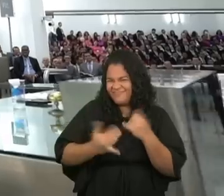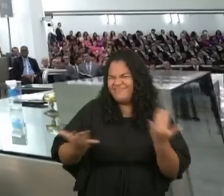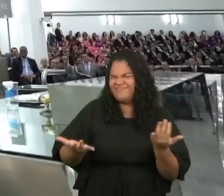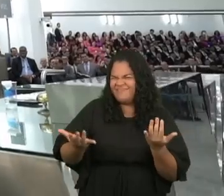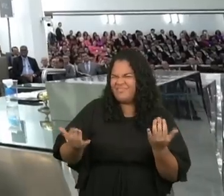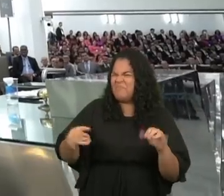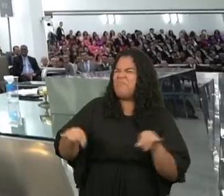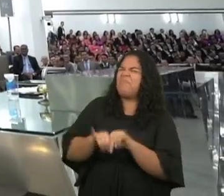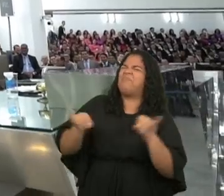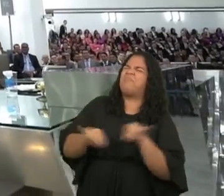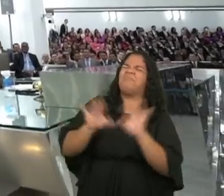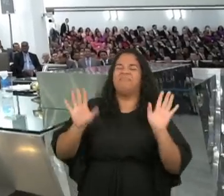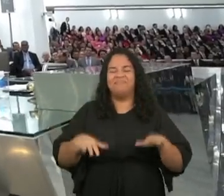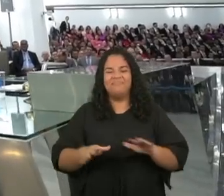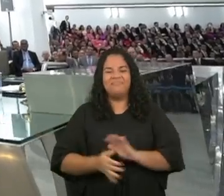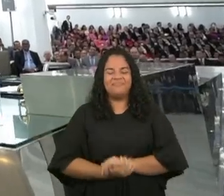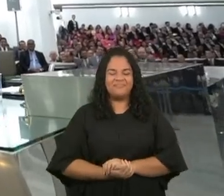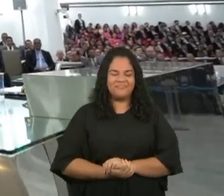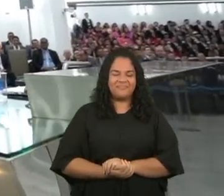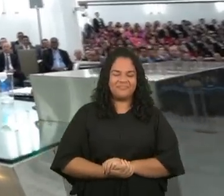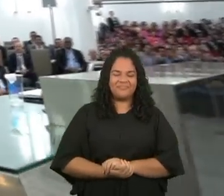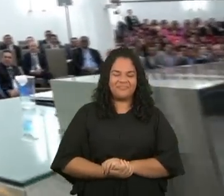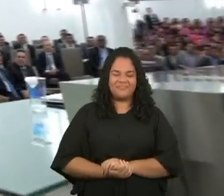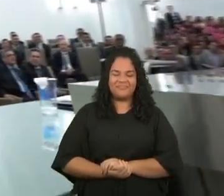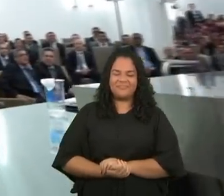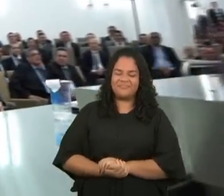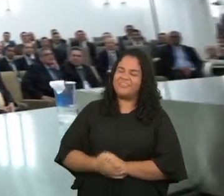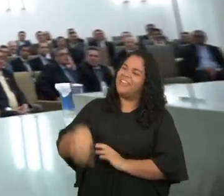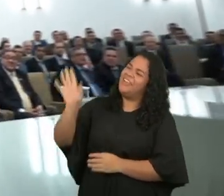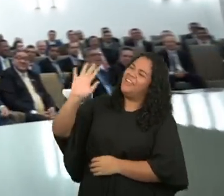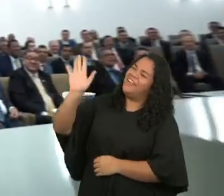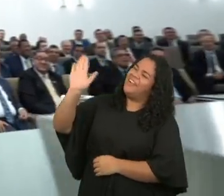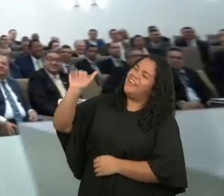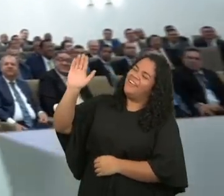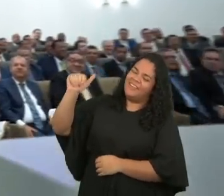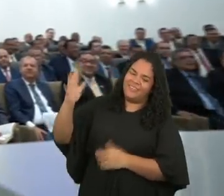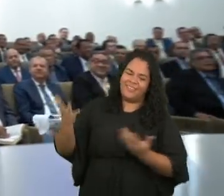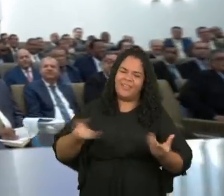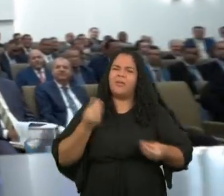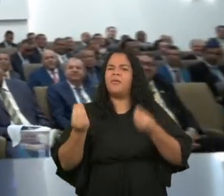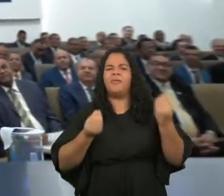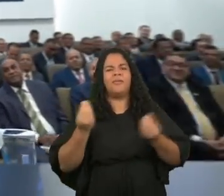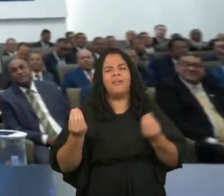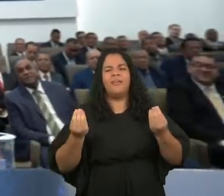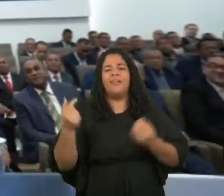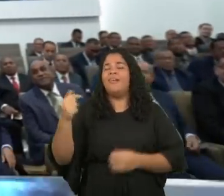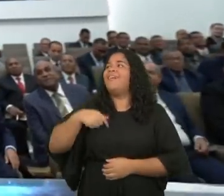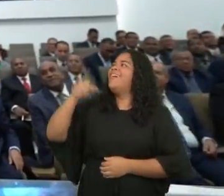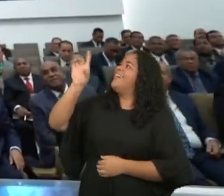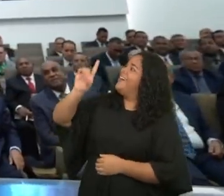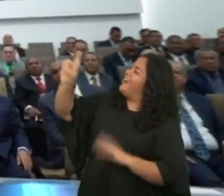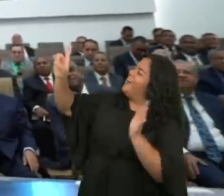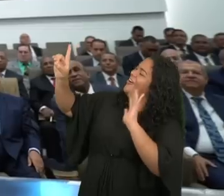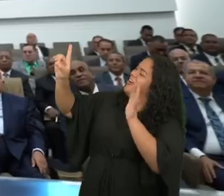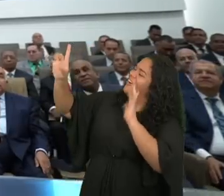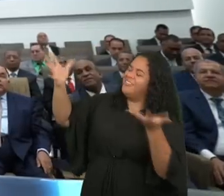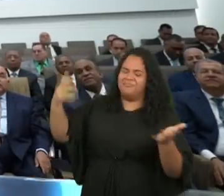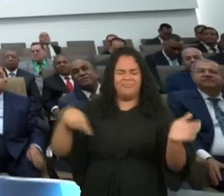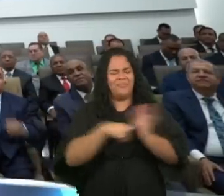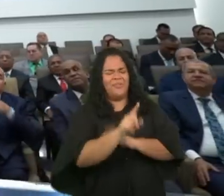Estava preparando só o caminho para dizer isso, olá Júpiter, aí eu não posso dizer, olá Deus, está falando com quem?